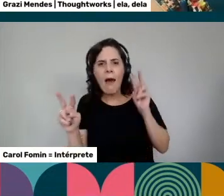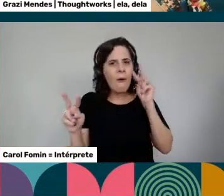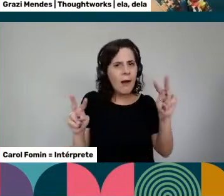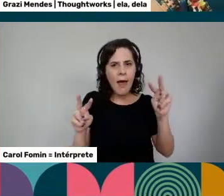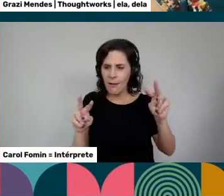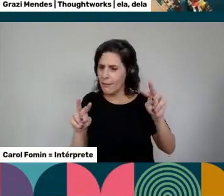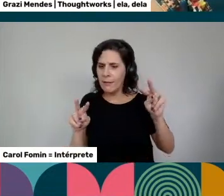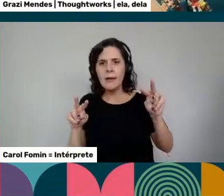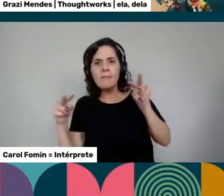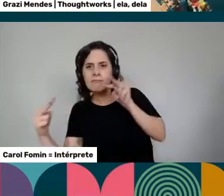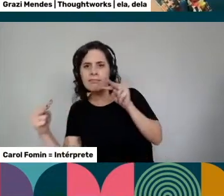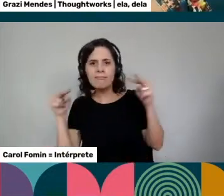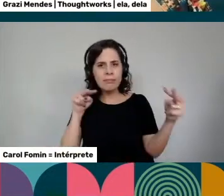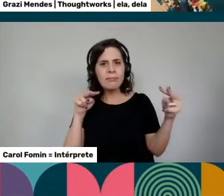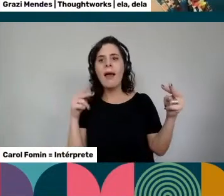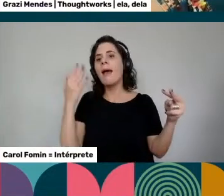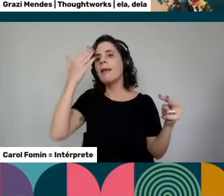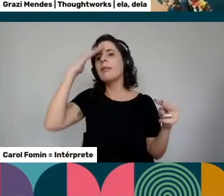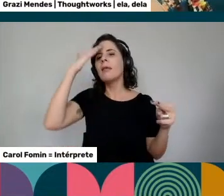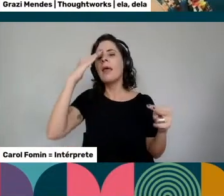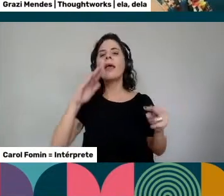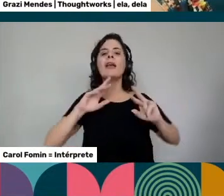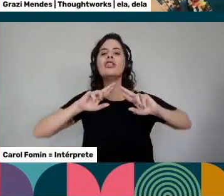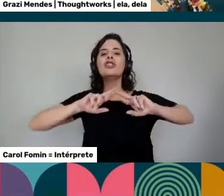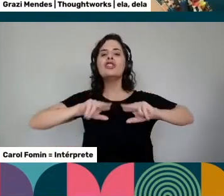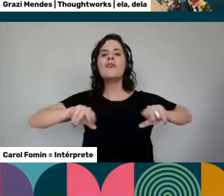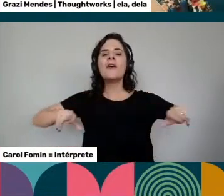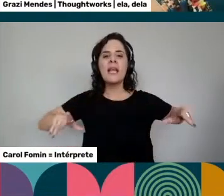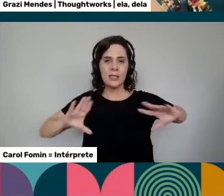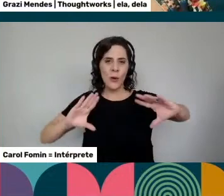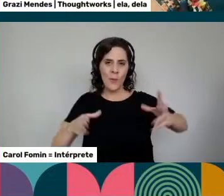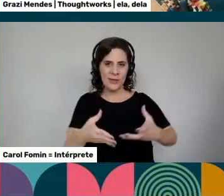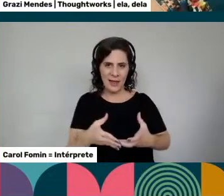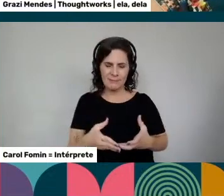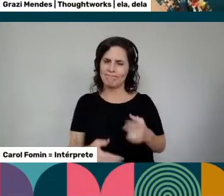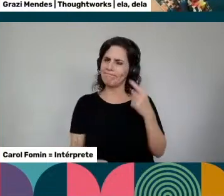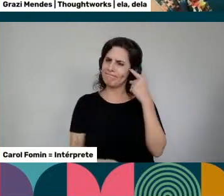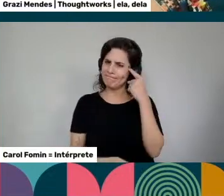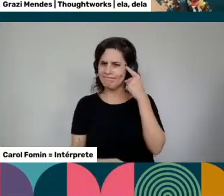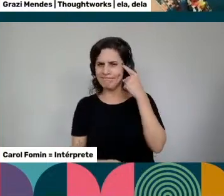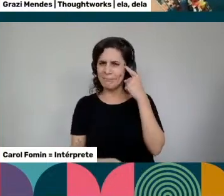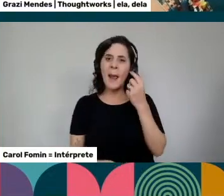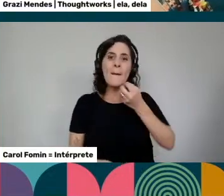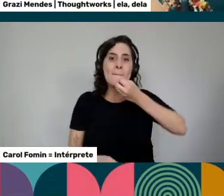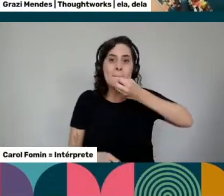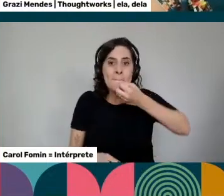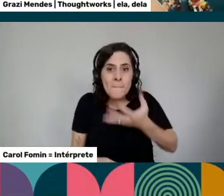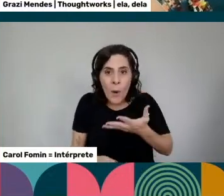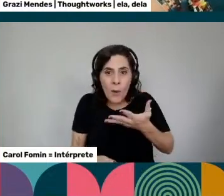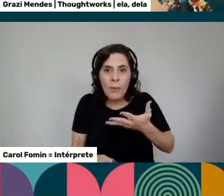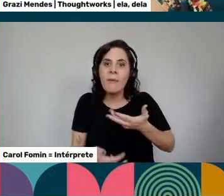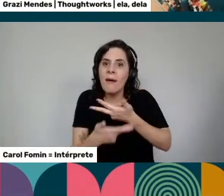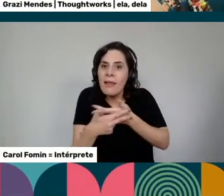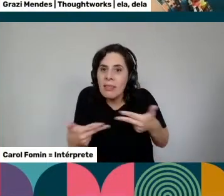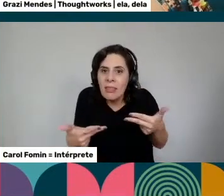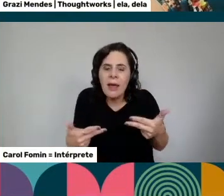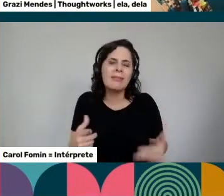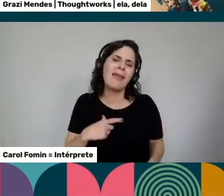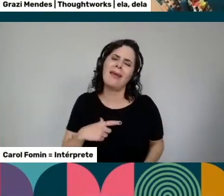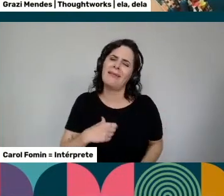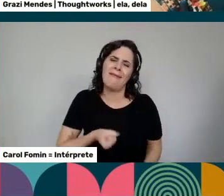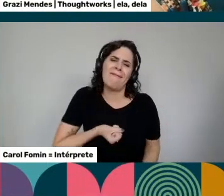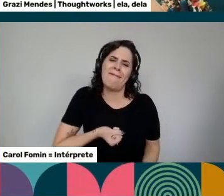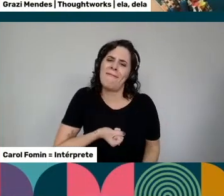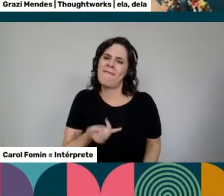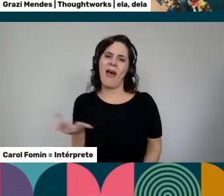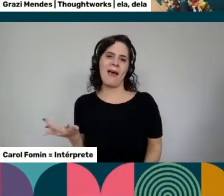diferentes comunidades que a gente tem. Então, falando de benefícios, eles são inúmeros, na verdade, não existe motivos